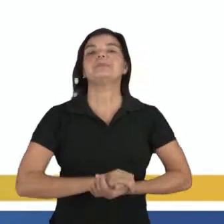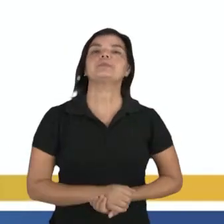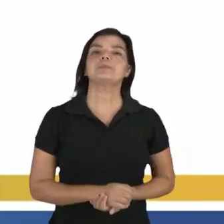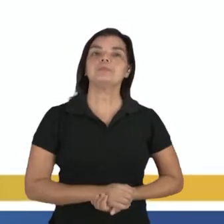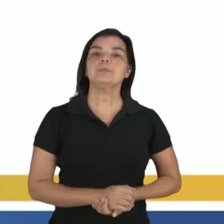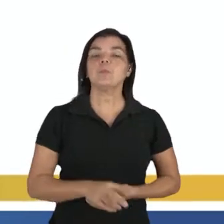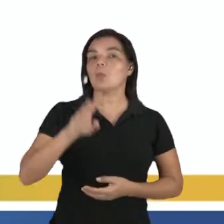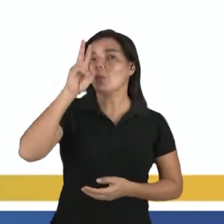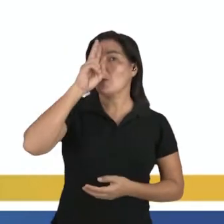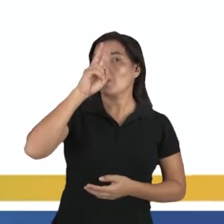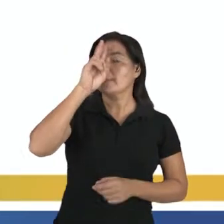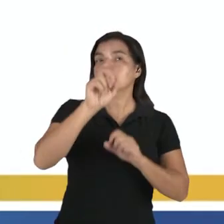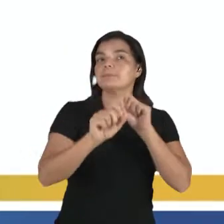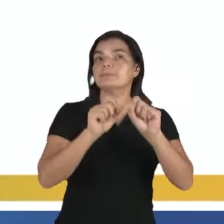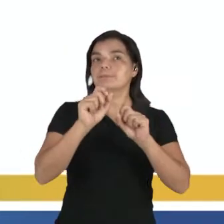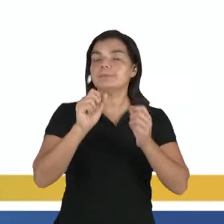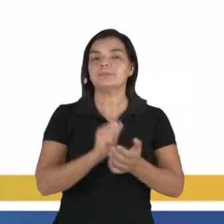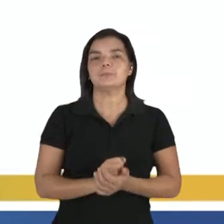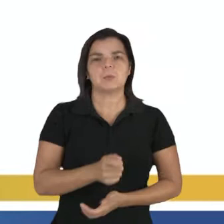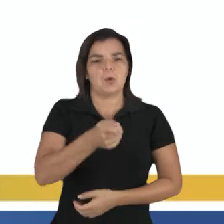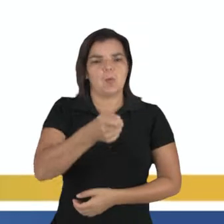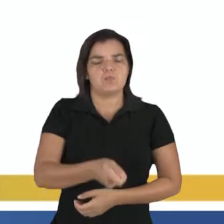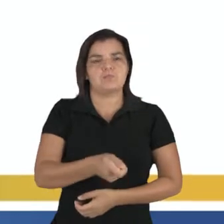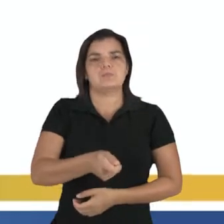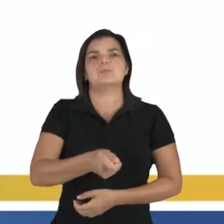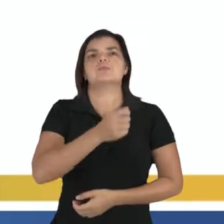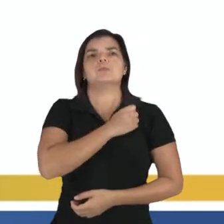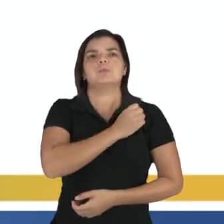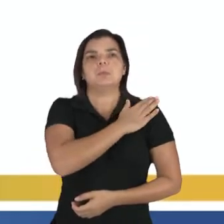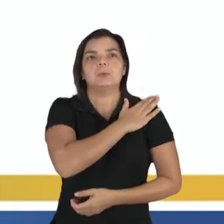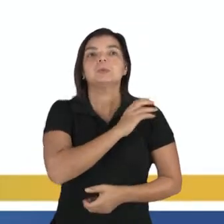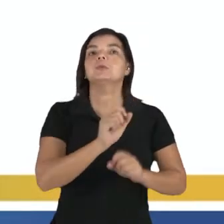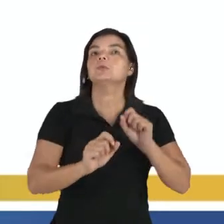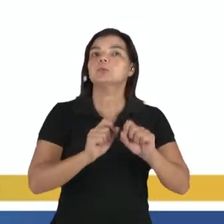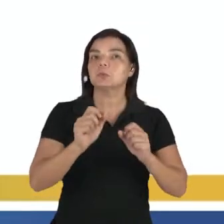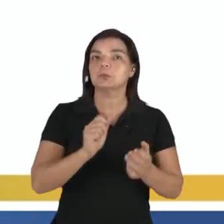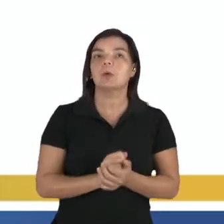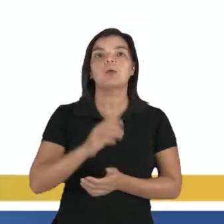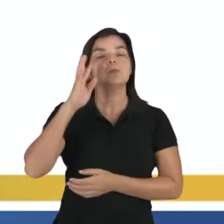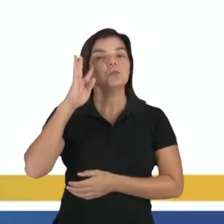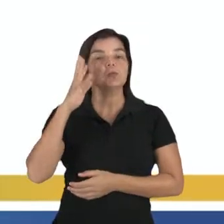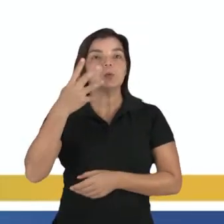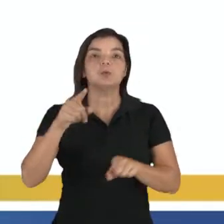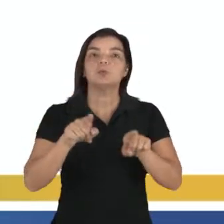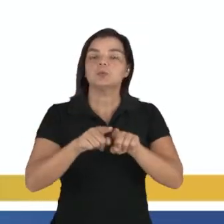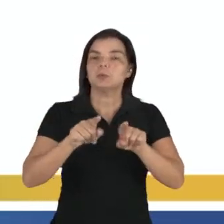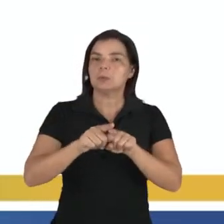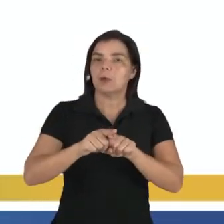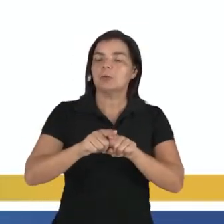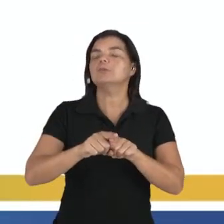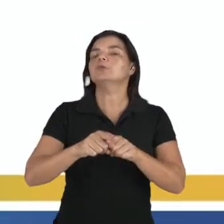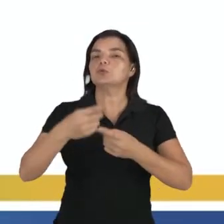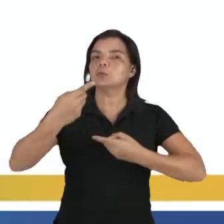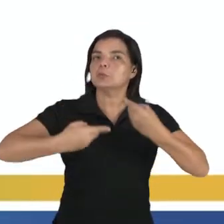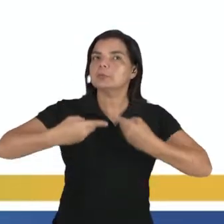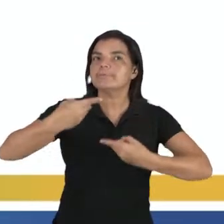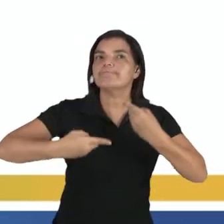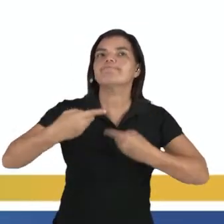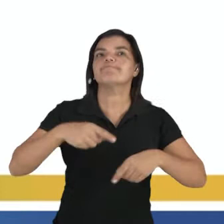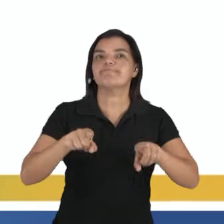Vamos relembrar um pouquinho sobre a ditadura militar. A ditadura militar foi resultado de uma articulação